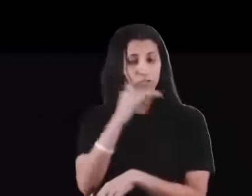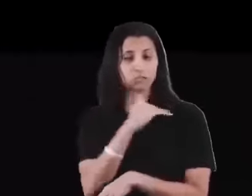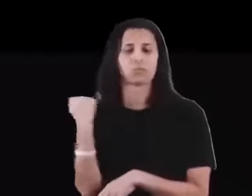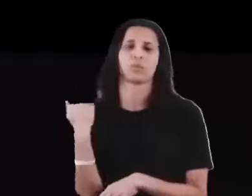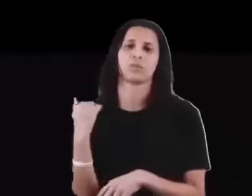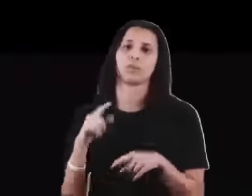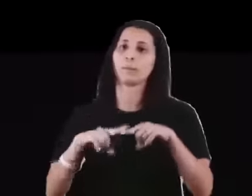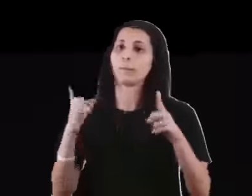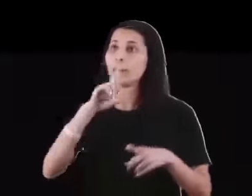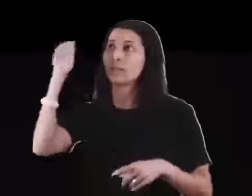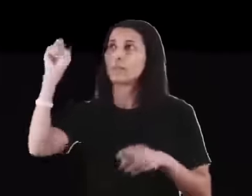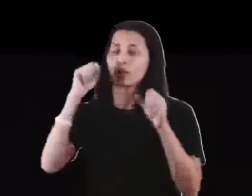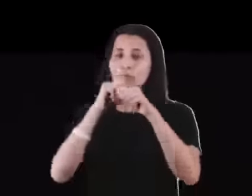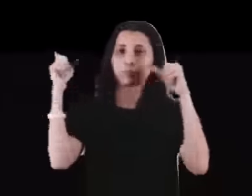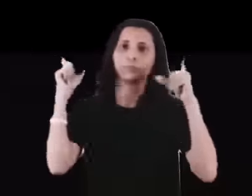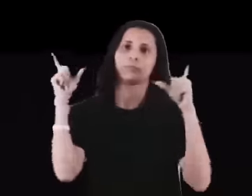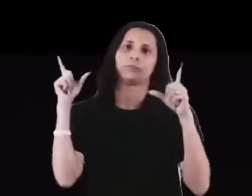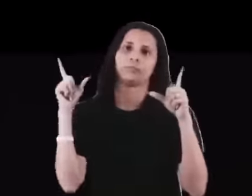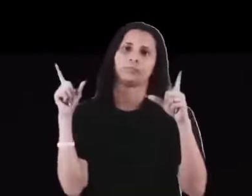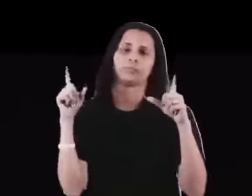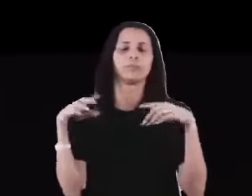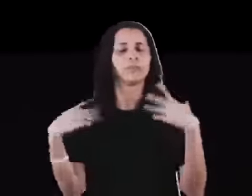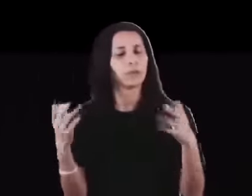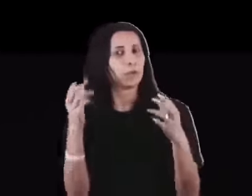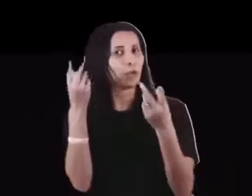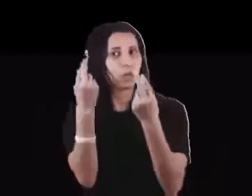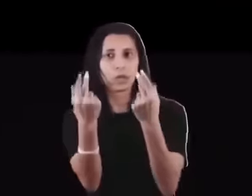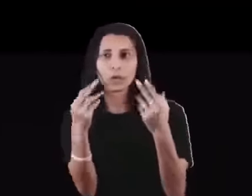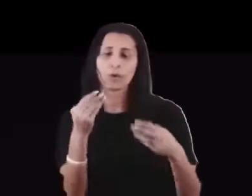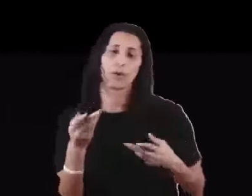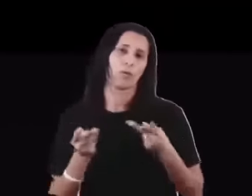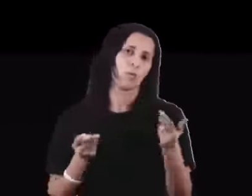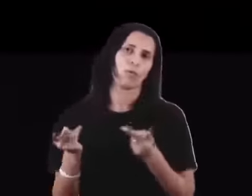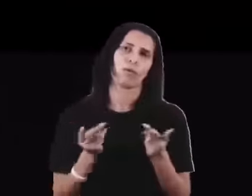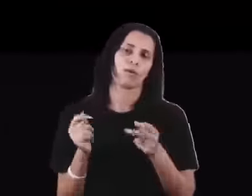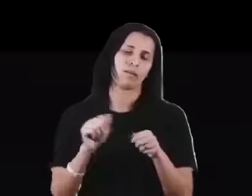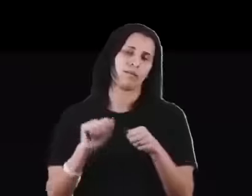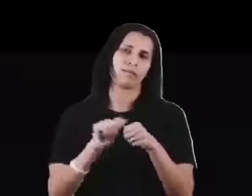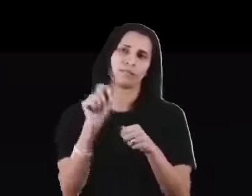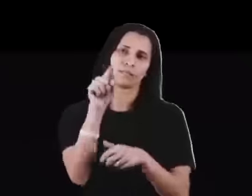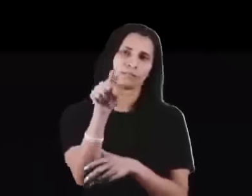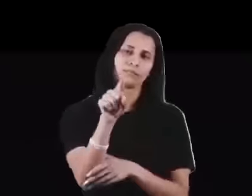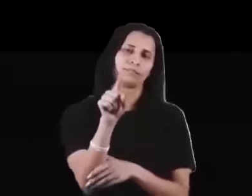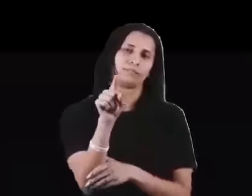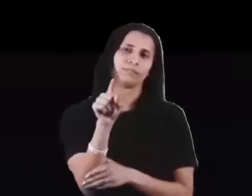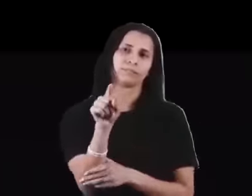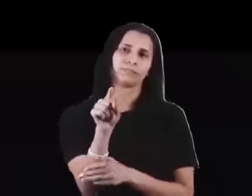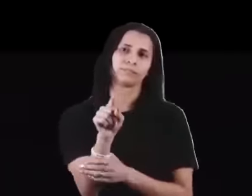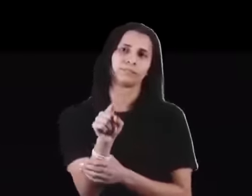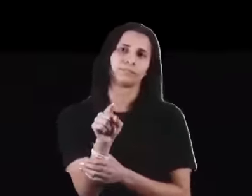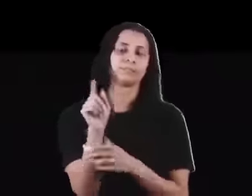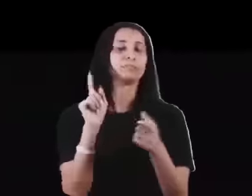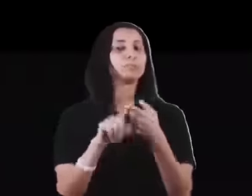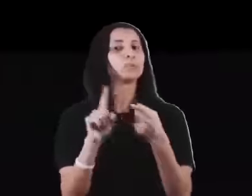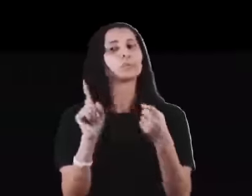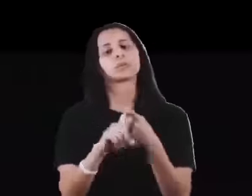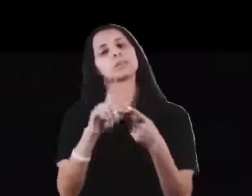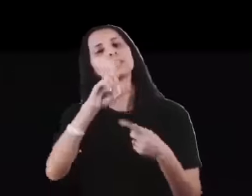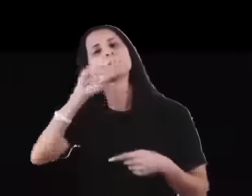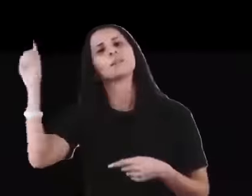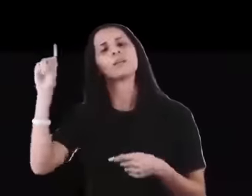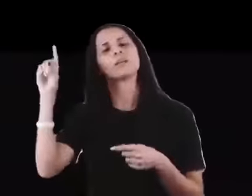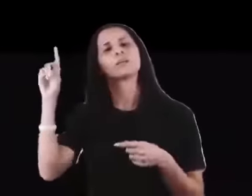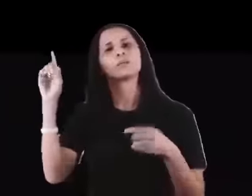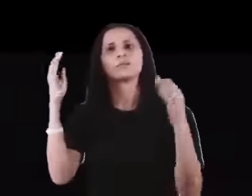seus olhos Porque do mesmo jeito que ele fez com a galho vai fazer com você e sabe por quê Porque Deus